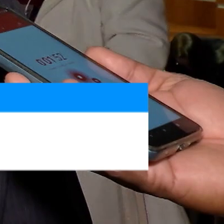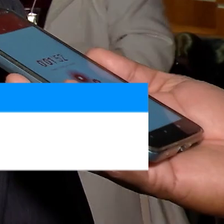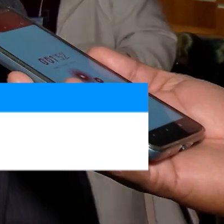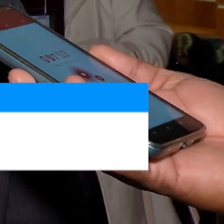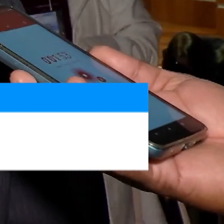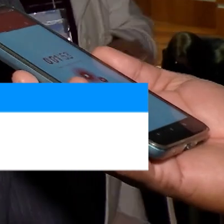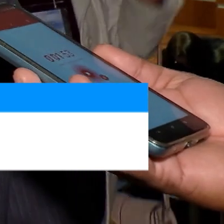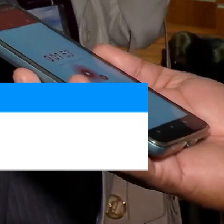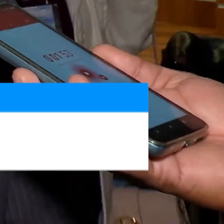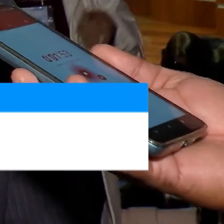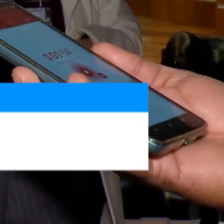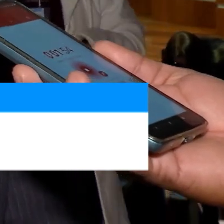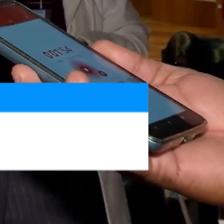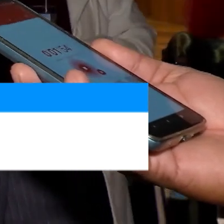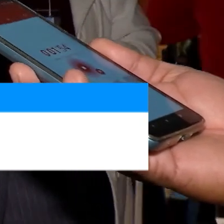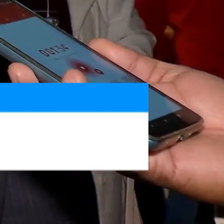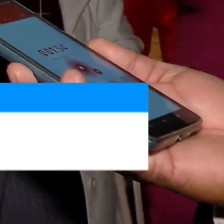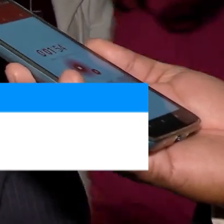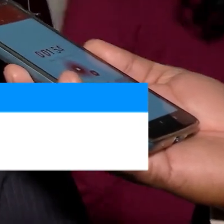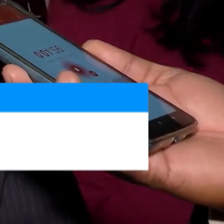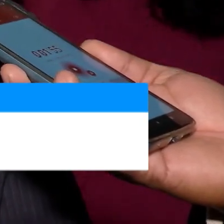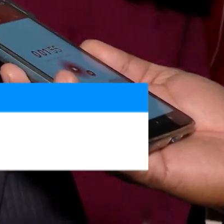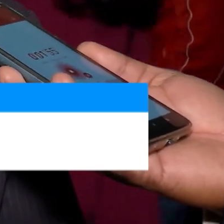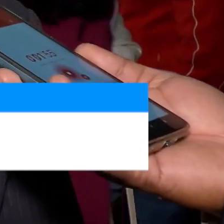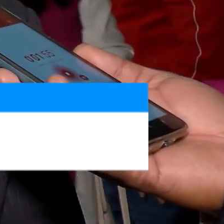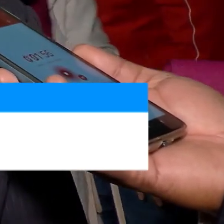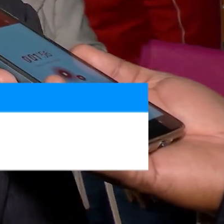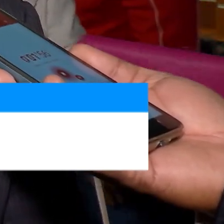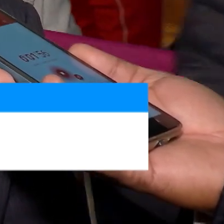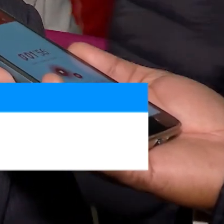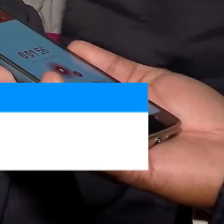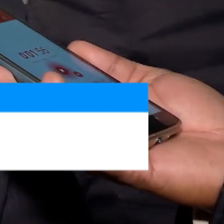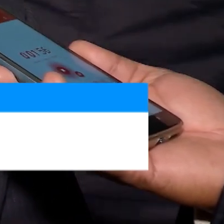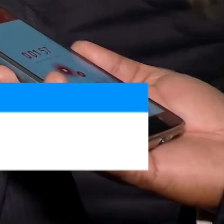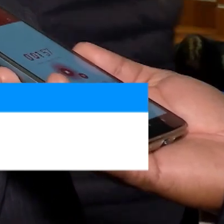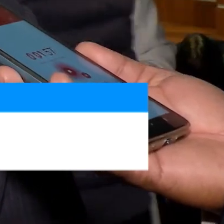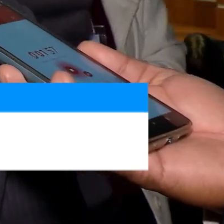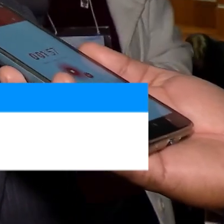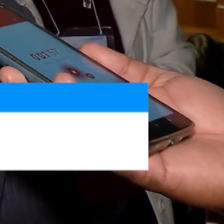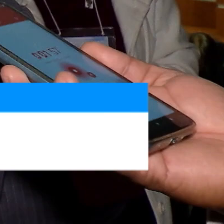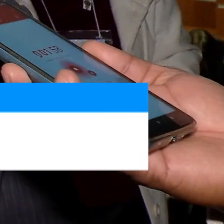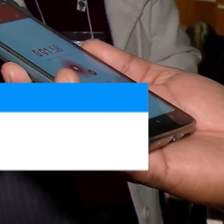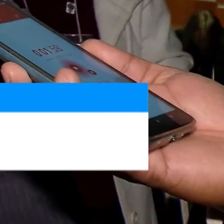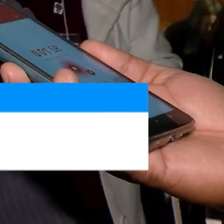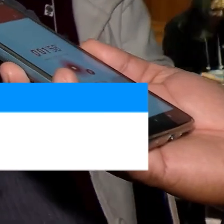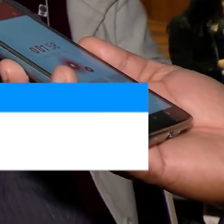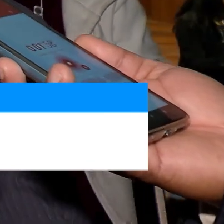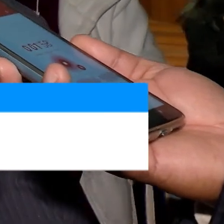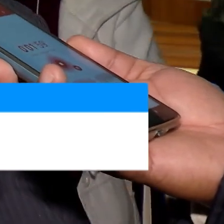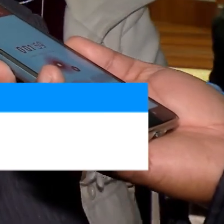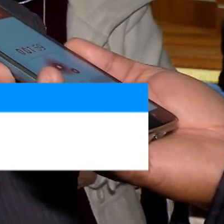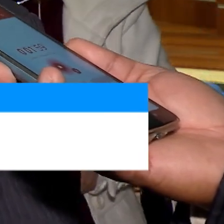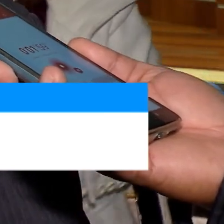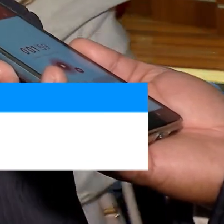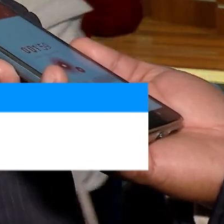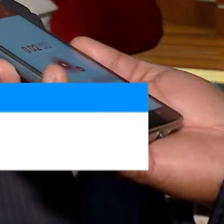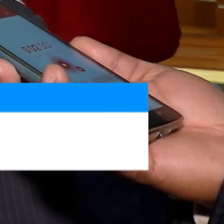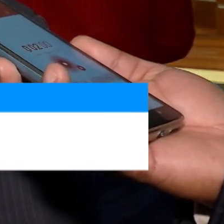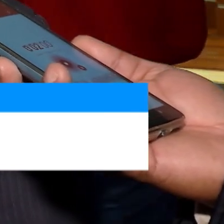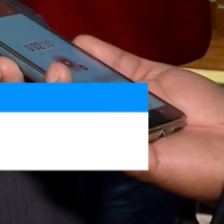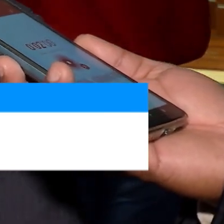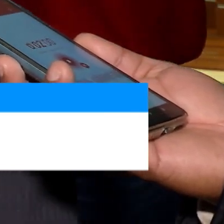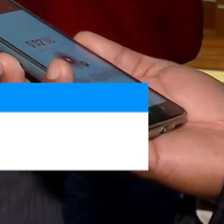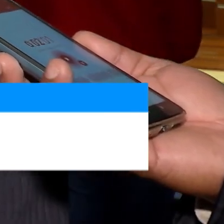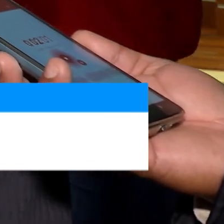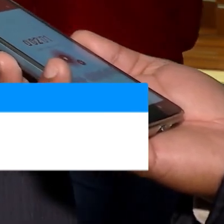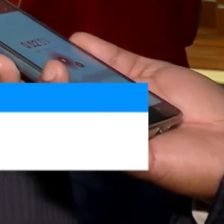encontro, aconteceu que nós selecionamos por temas e esses temas, esses projetos eram apresentados em salas, no mesmo